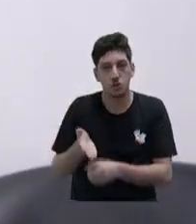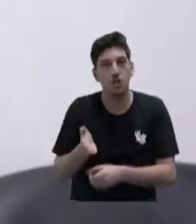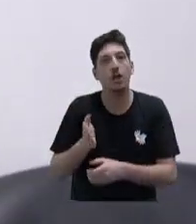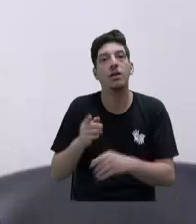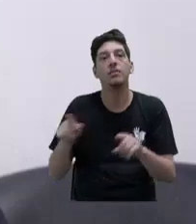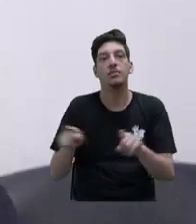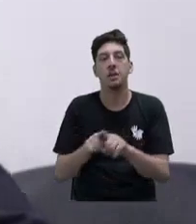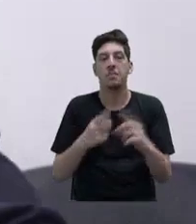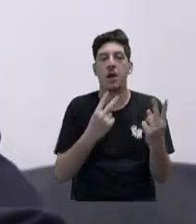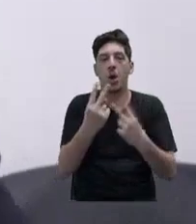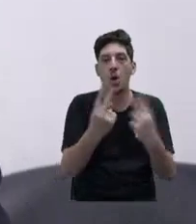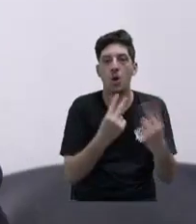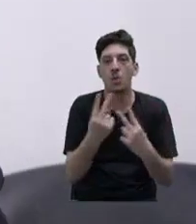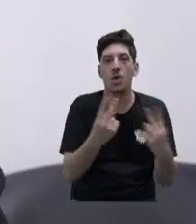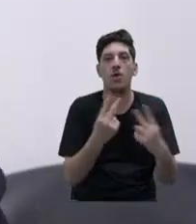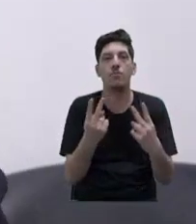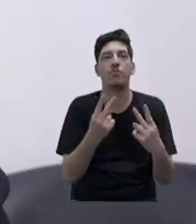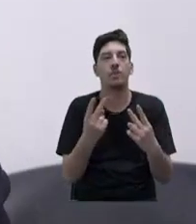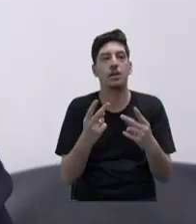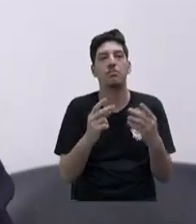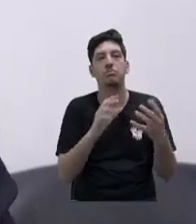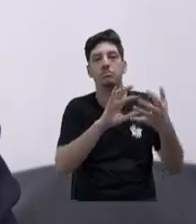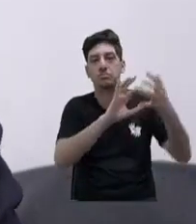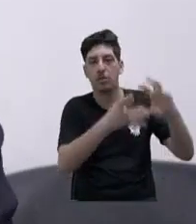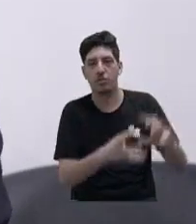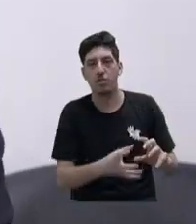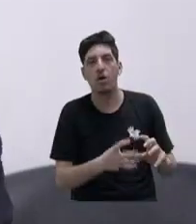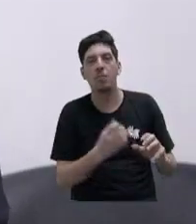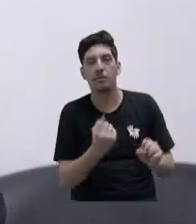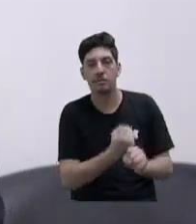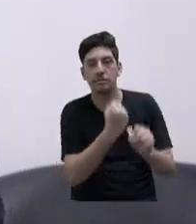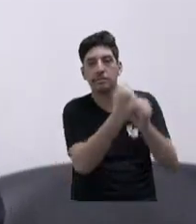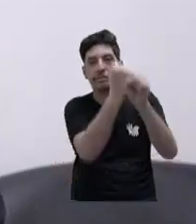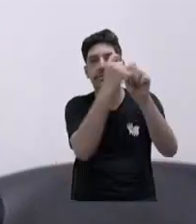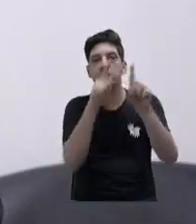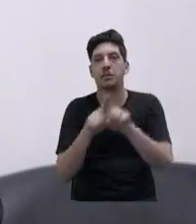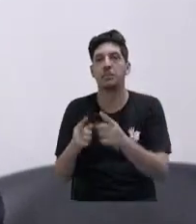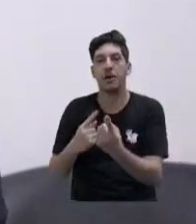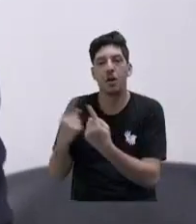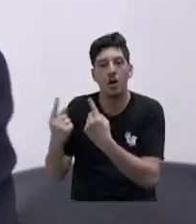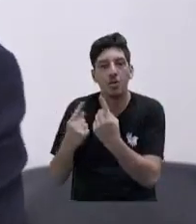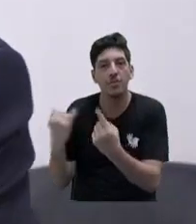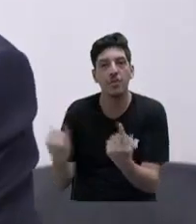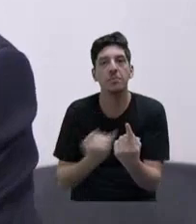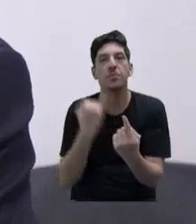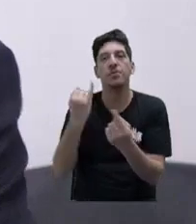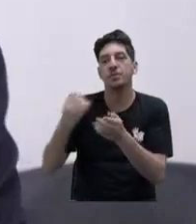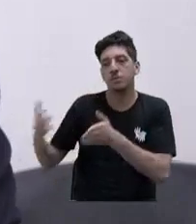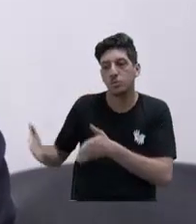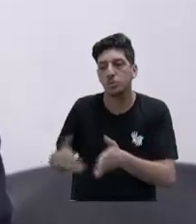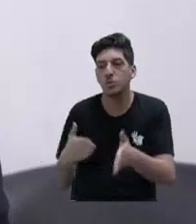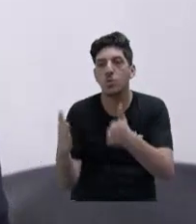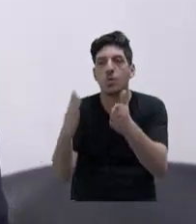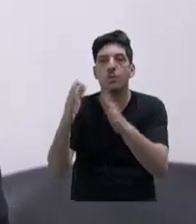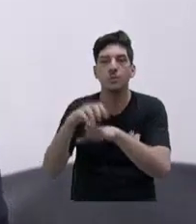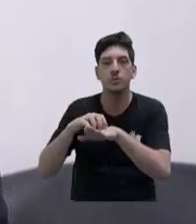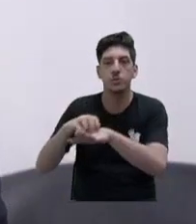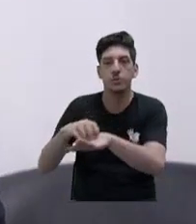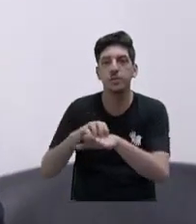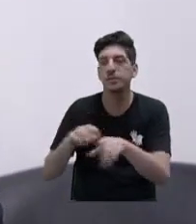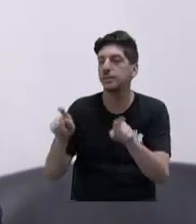tantas rodovias sendo recuperadas, né, e rodovias importantes para o circuito do turismo, para o